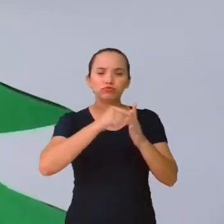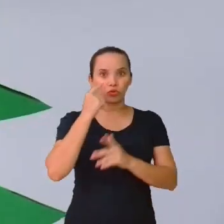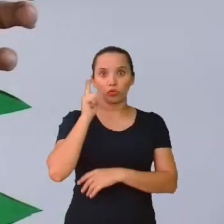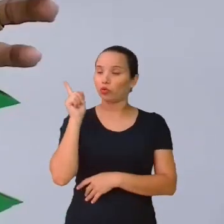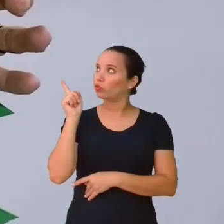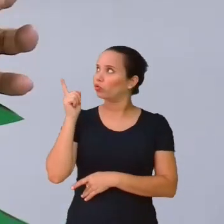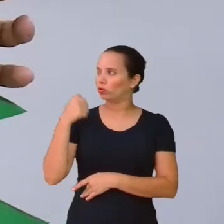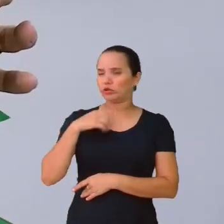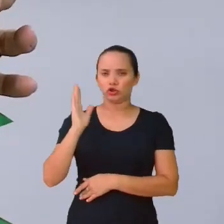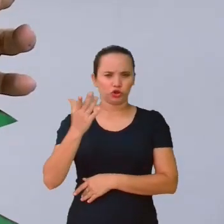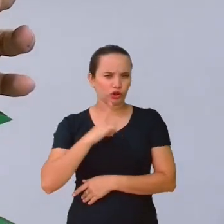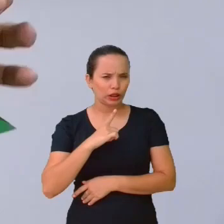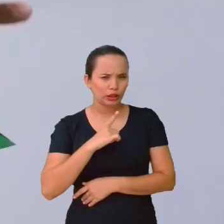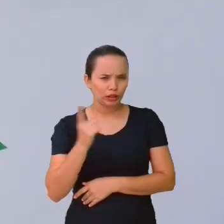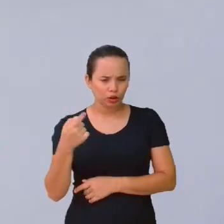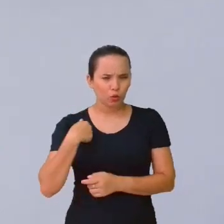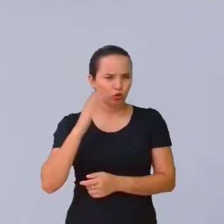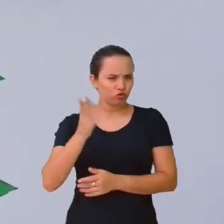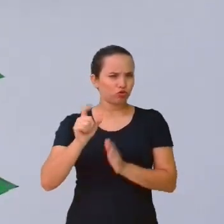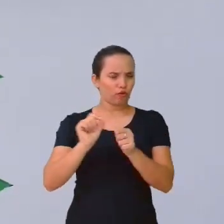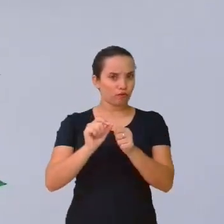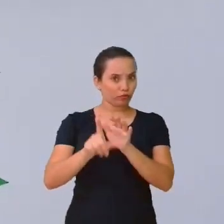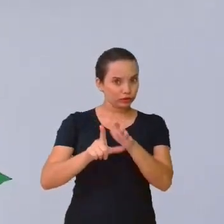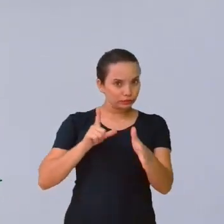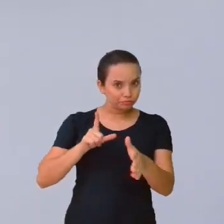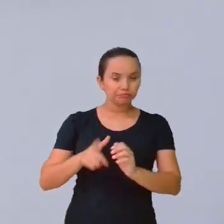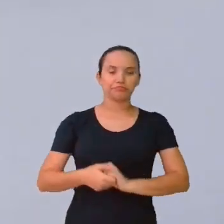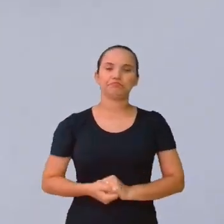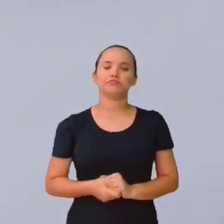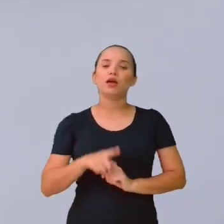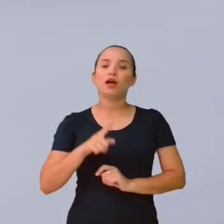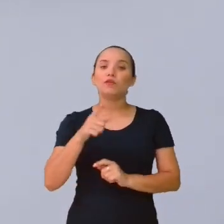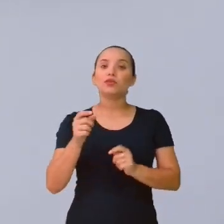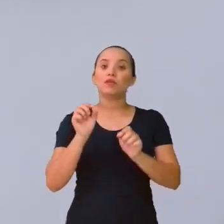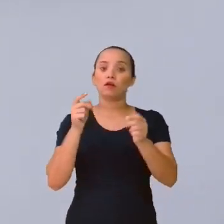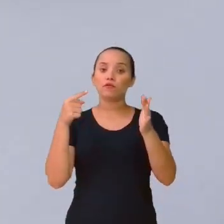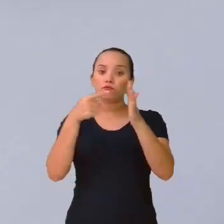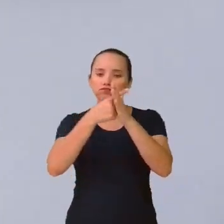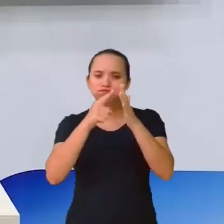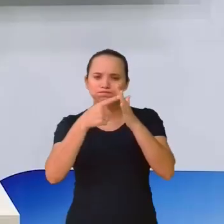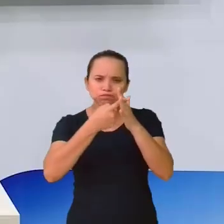aqui que eu fiz, tá vendo? E vai fazer um furinho na árvore toda.